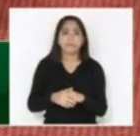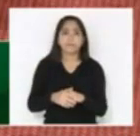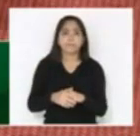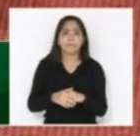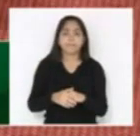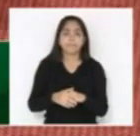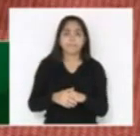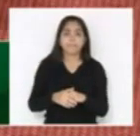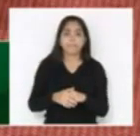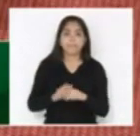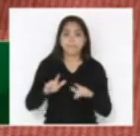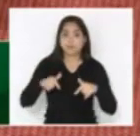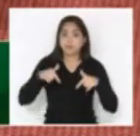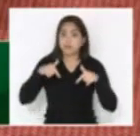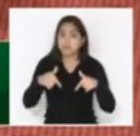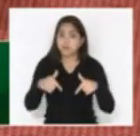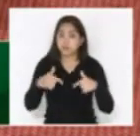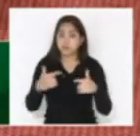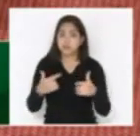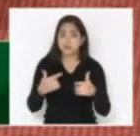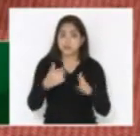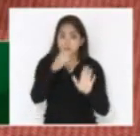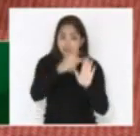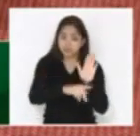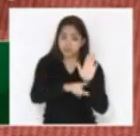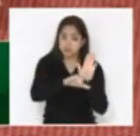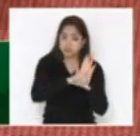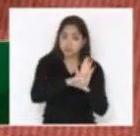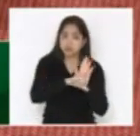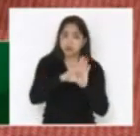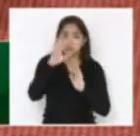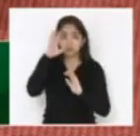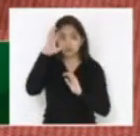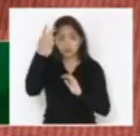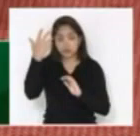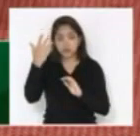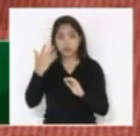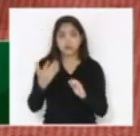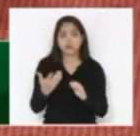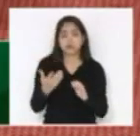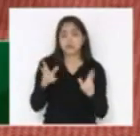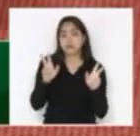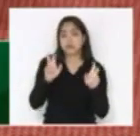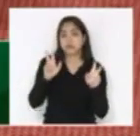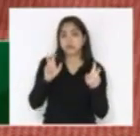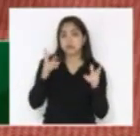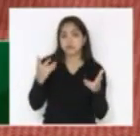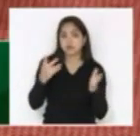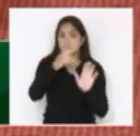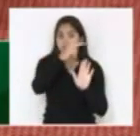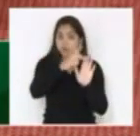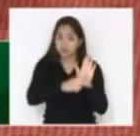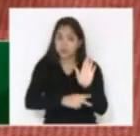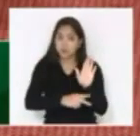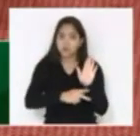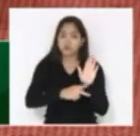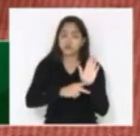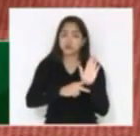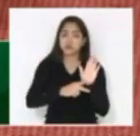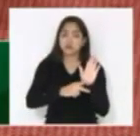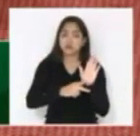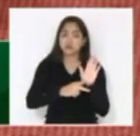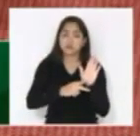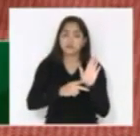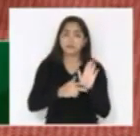tomar essa posição e mandar esse projeto de lei para que possamos resolver essa situação, enfim, num projeto. Senhor presidente, mais um